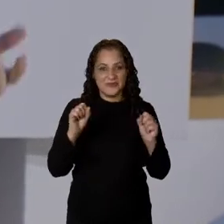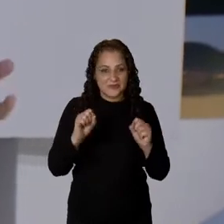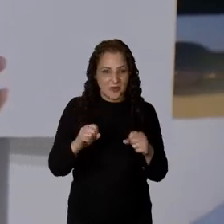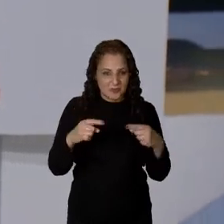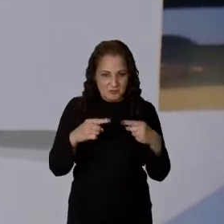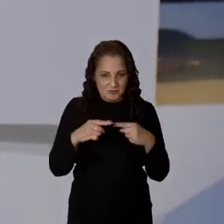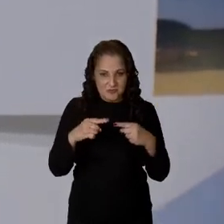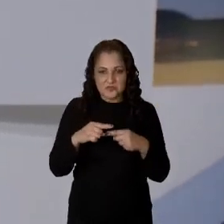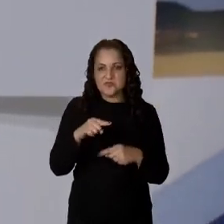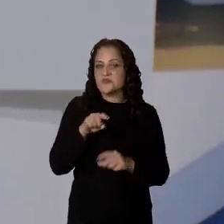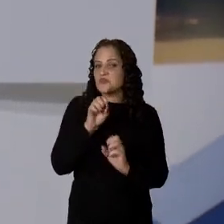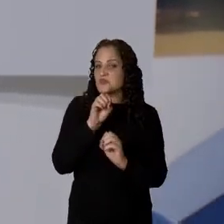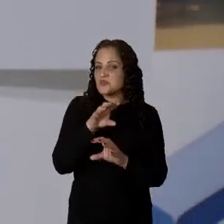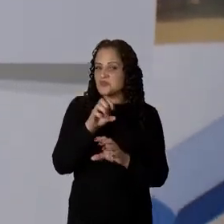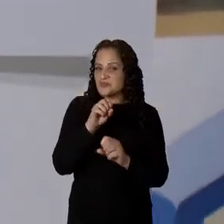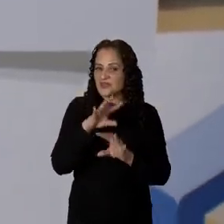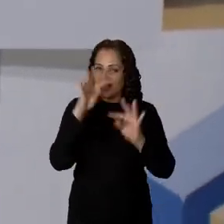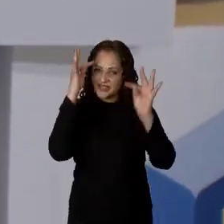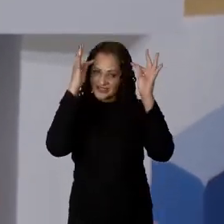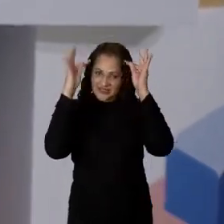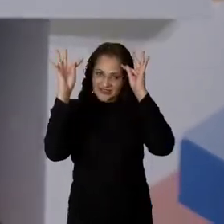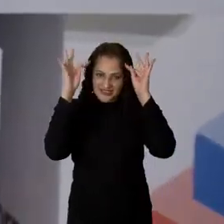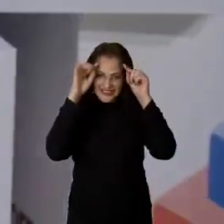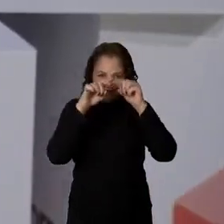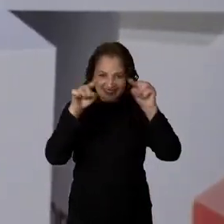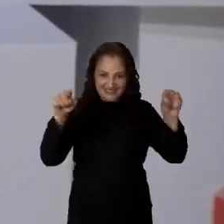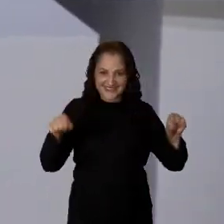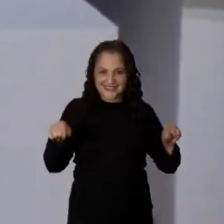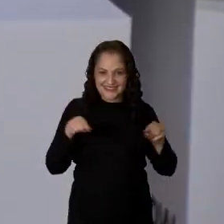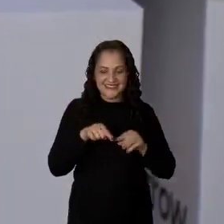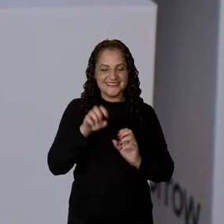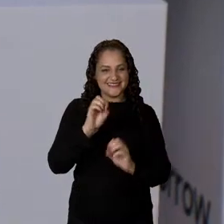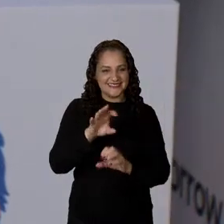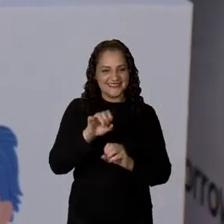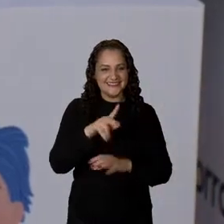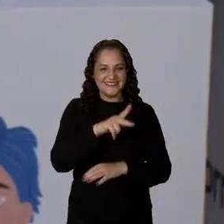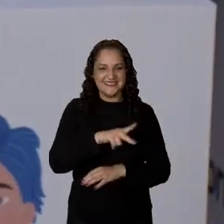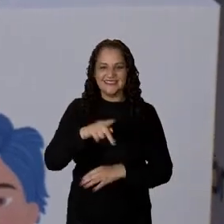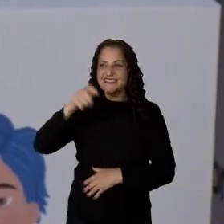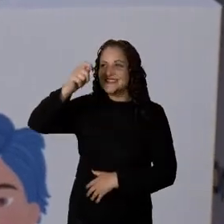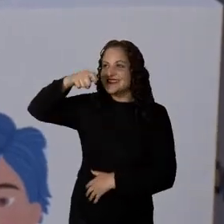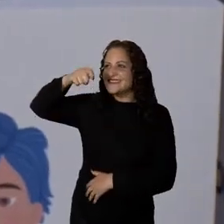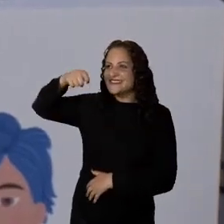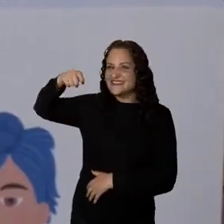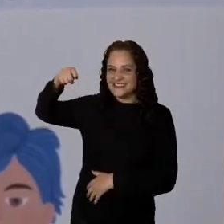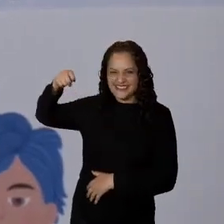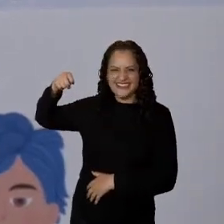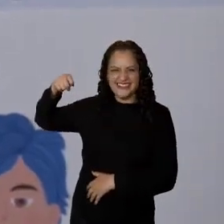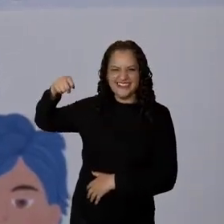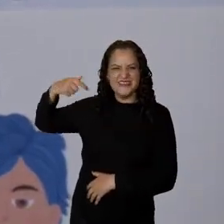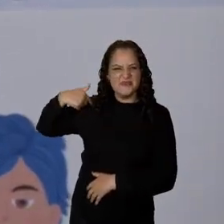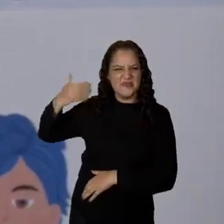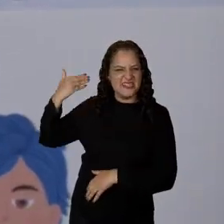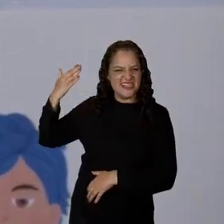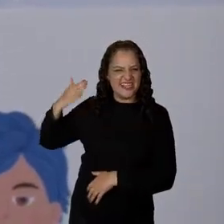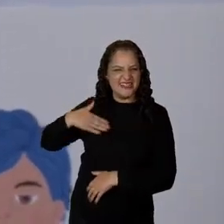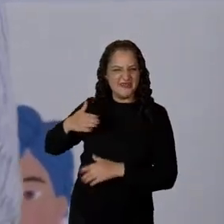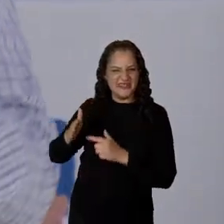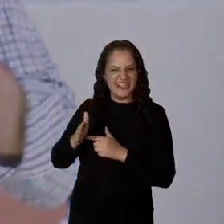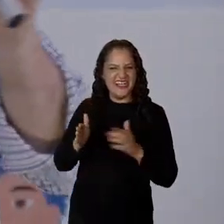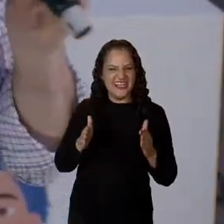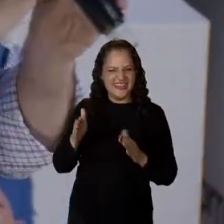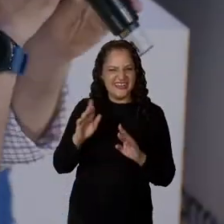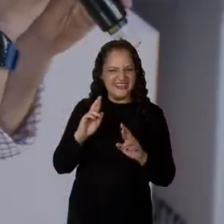conhecimento teórico lá da sala de aula, que o professor põe na lousa, não é mais lousa hoje, né? No meu tempo era lousa, né? Ainda